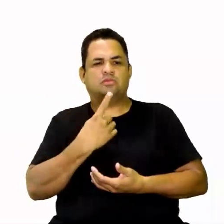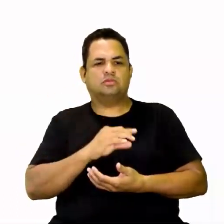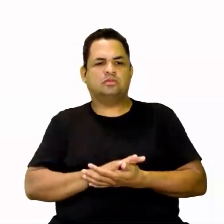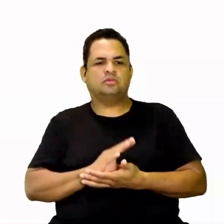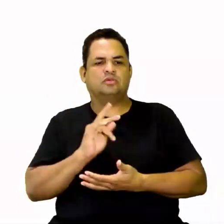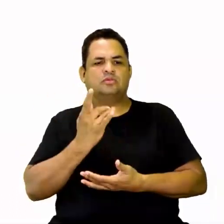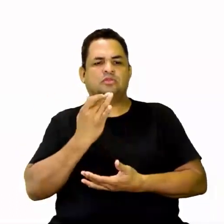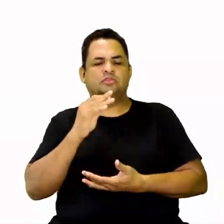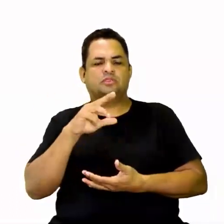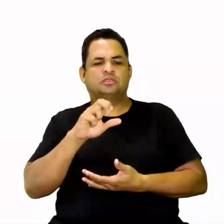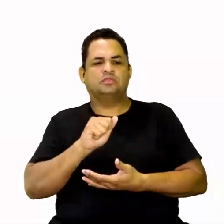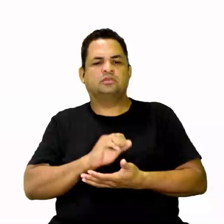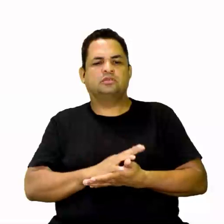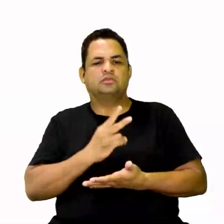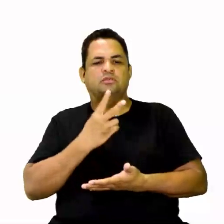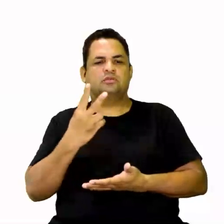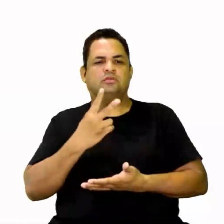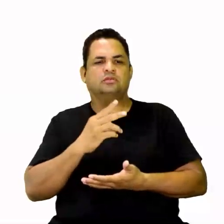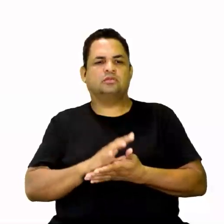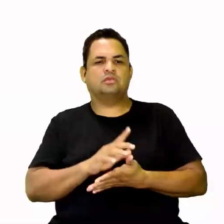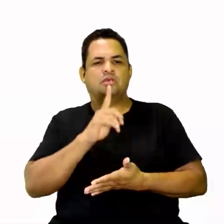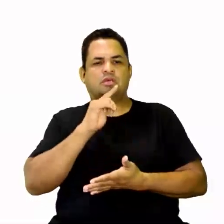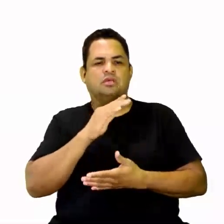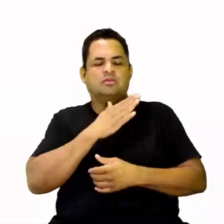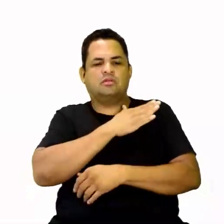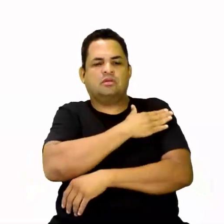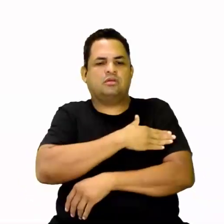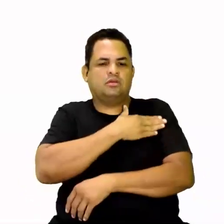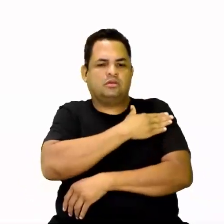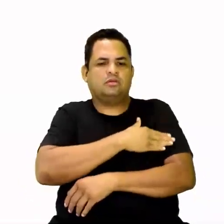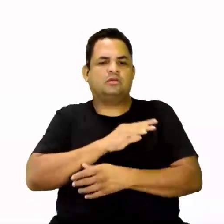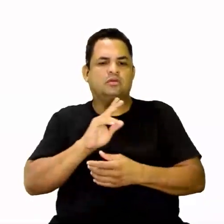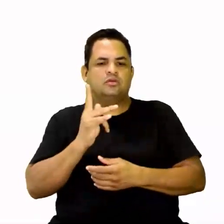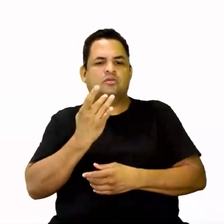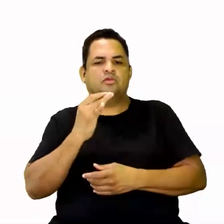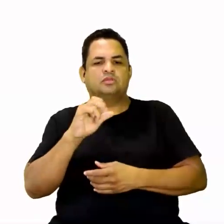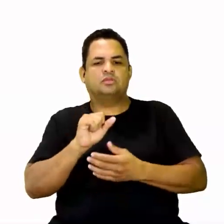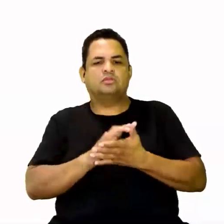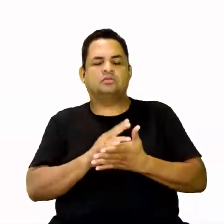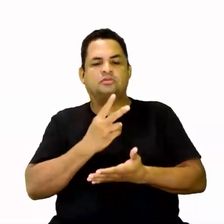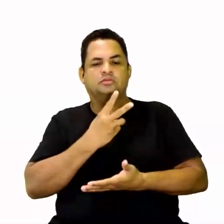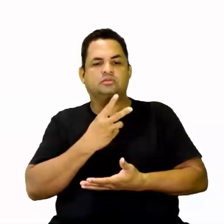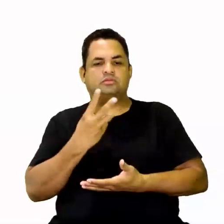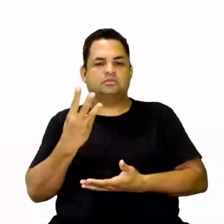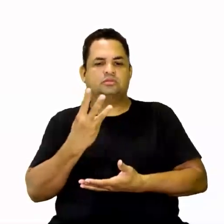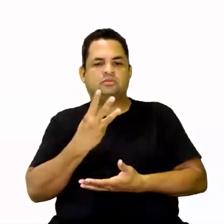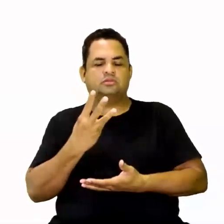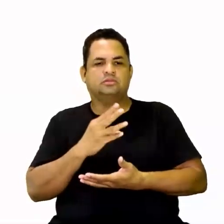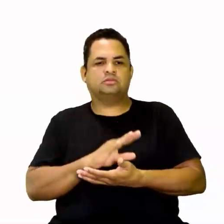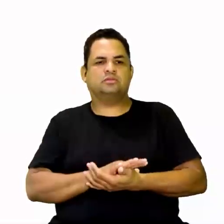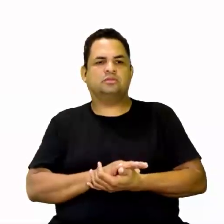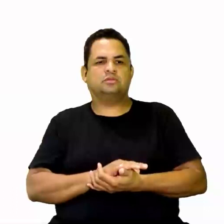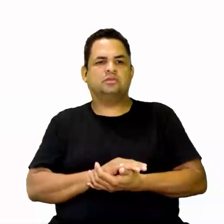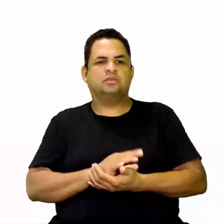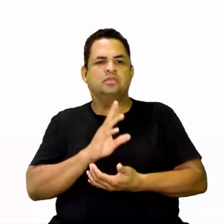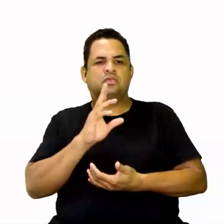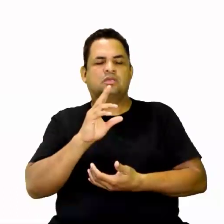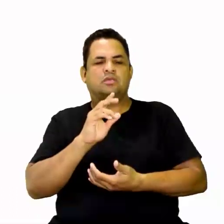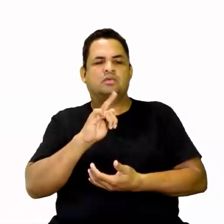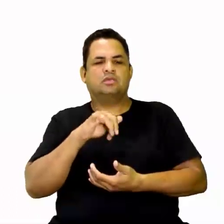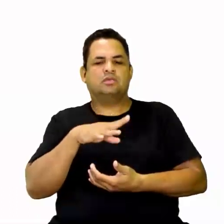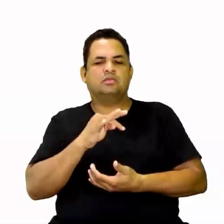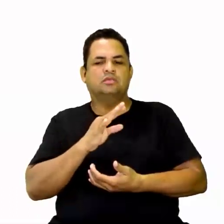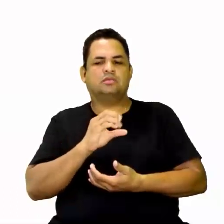né? 2, água e álcool seria homogênea também. Já o 3, que é o granito, isso